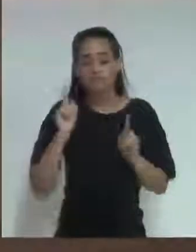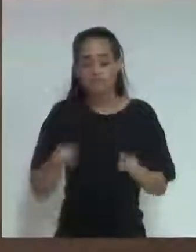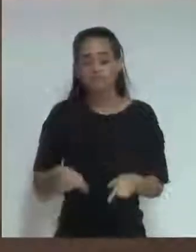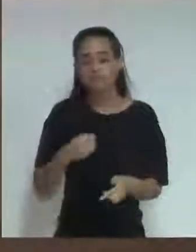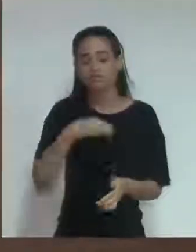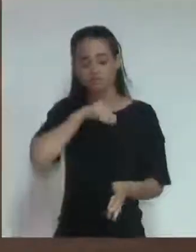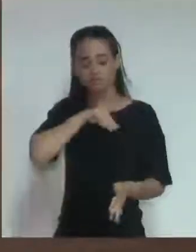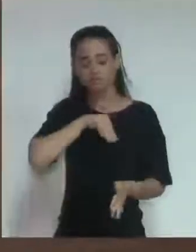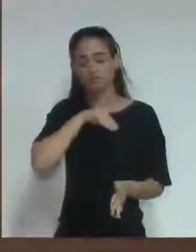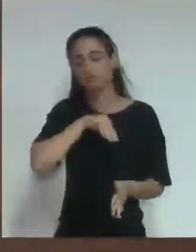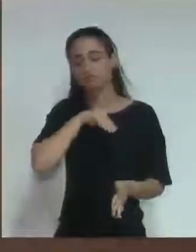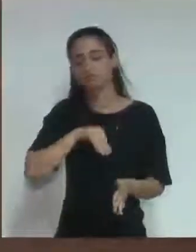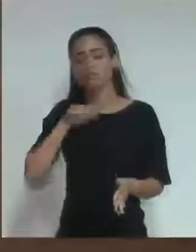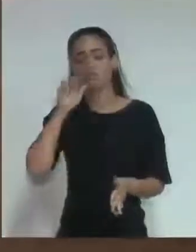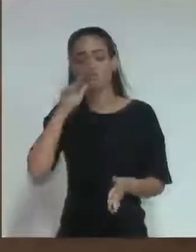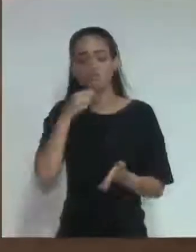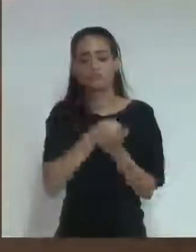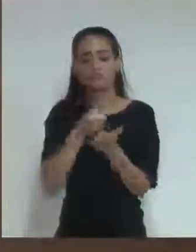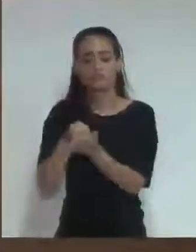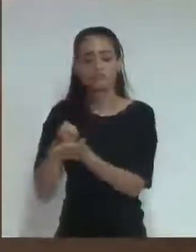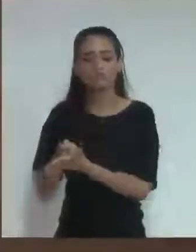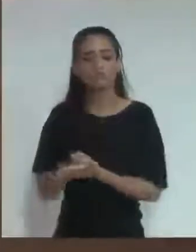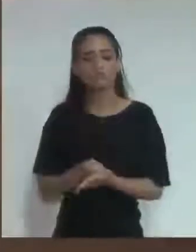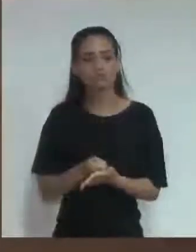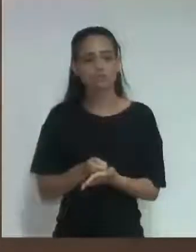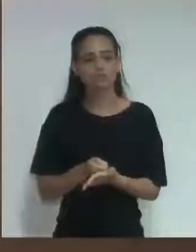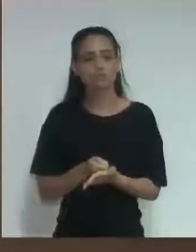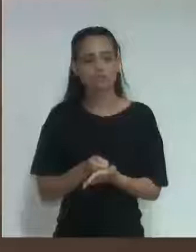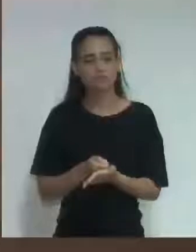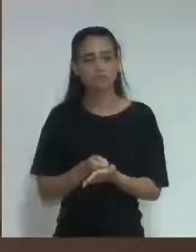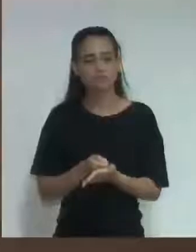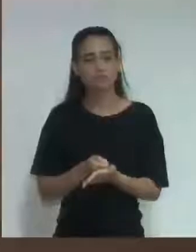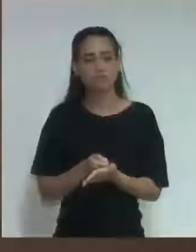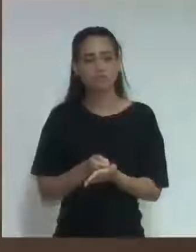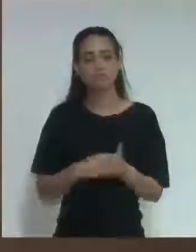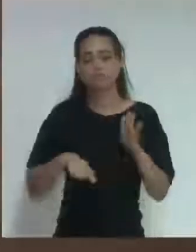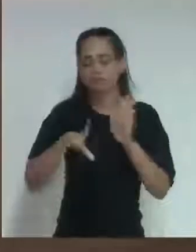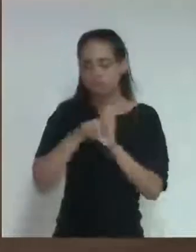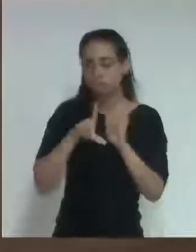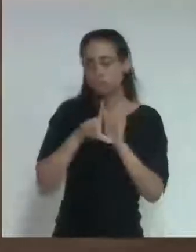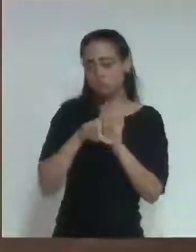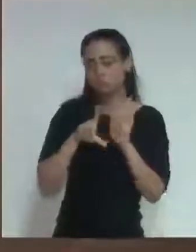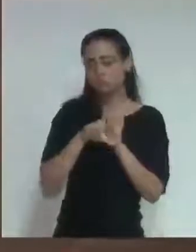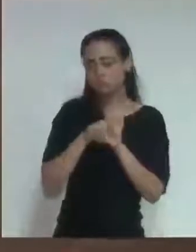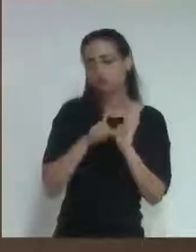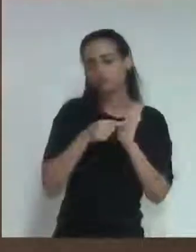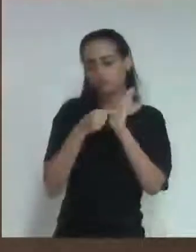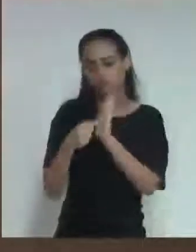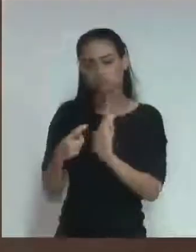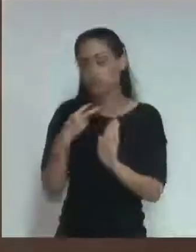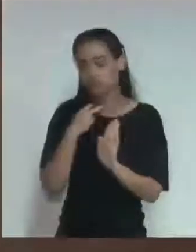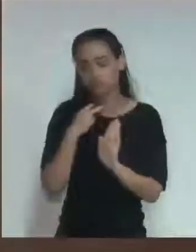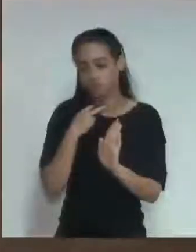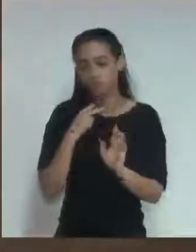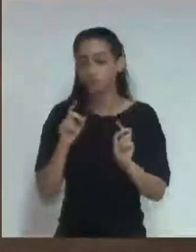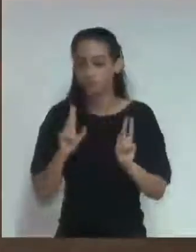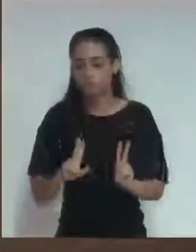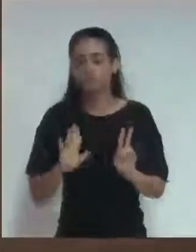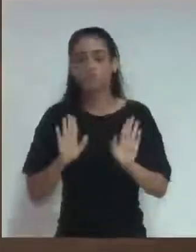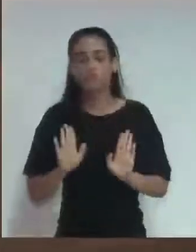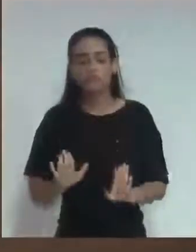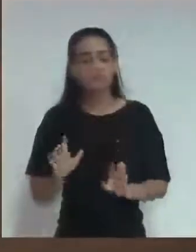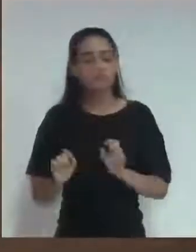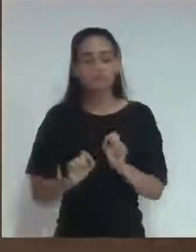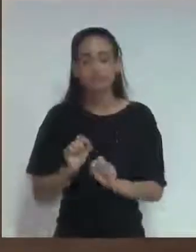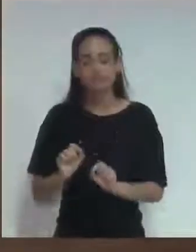folha. Como prejuízo horário? Pode ser uma regularidade de acordo com a lei de responsabilidade fiscal estabeleceu. Mas é